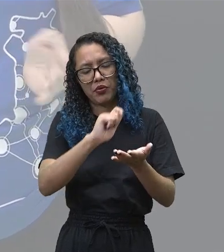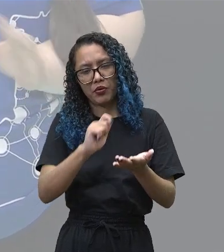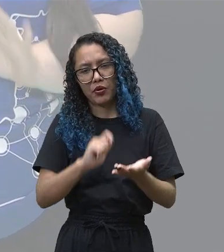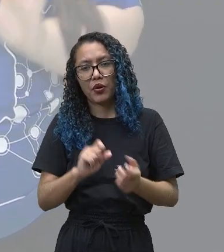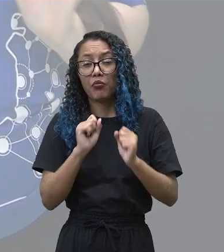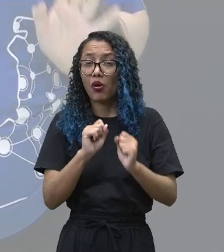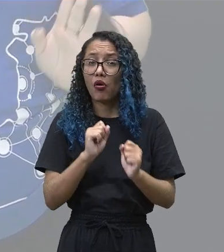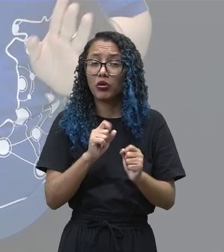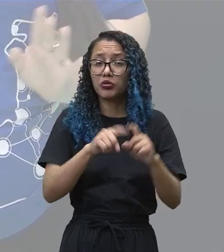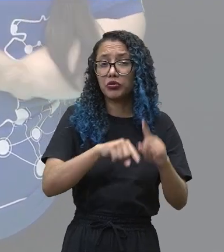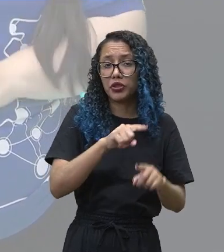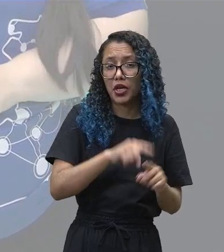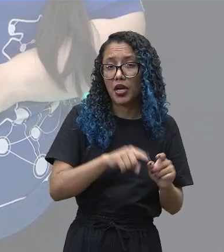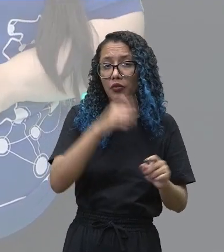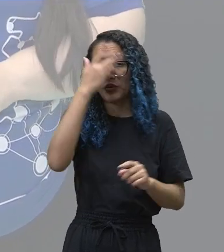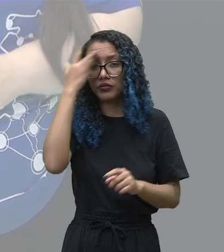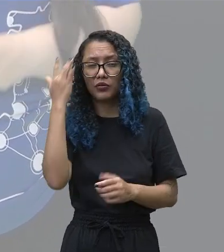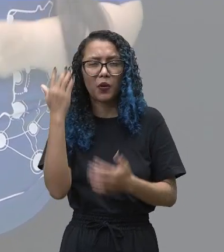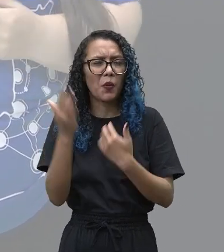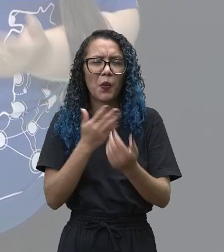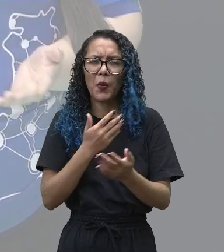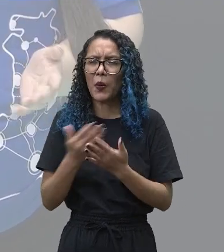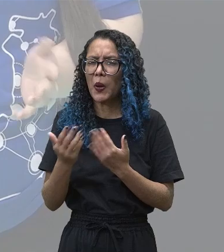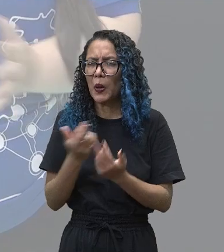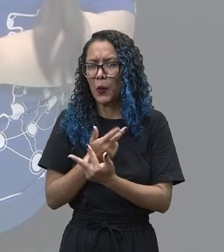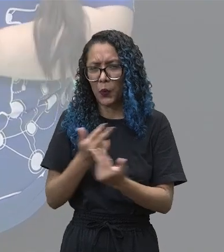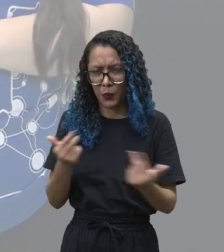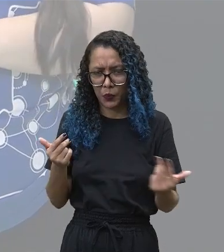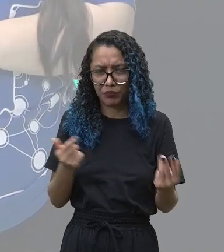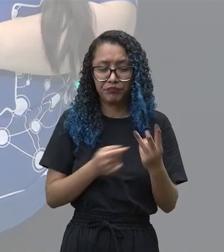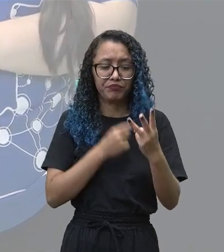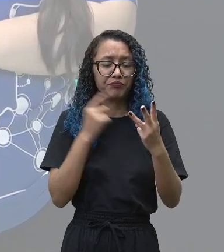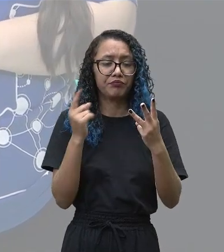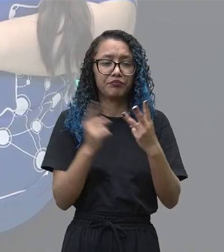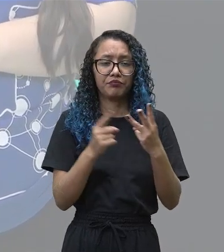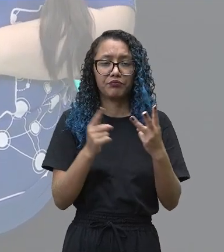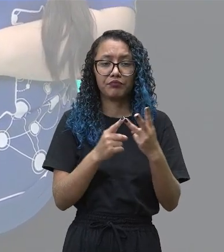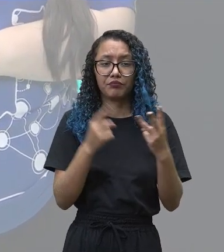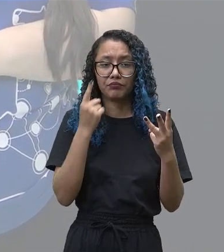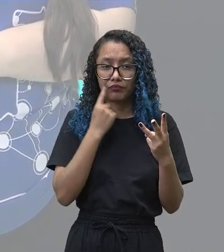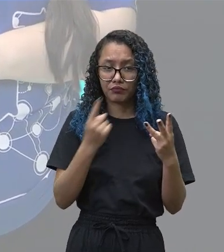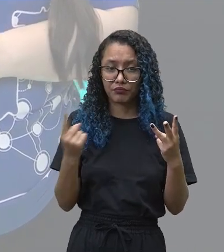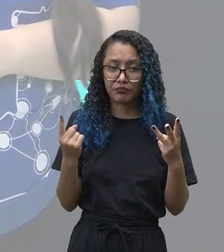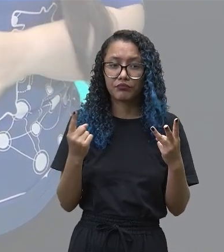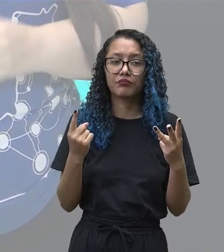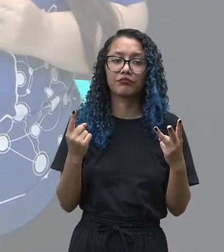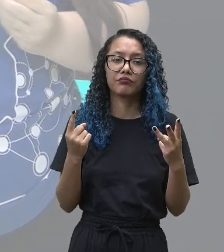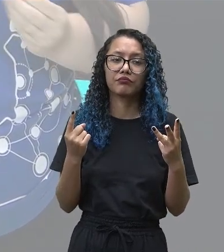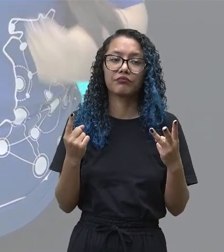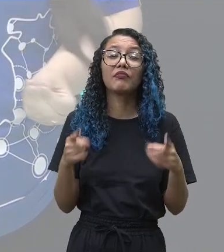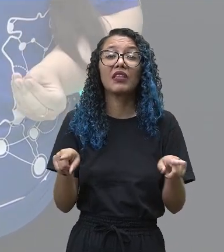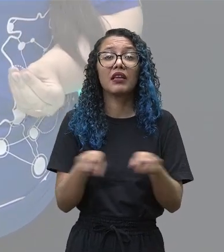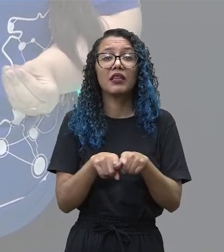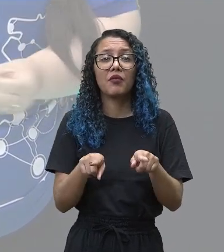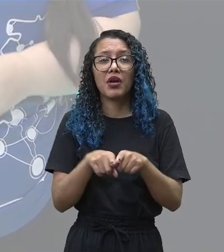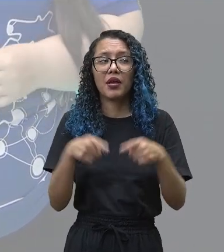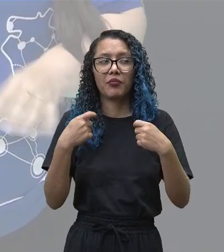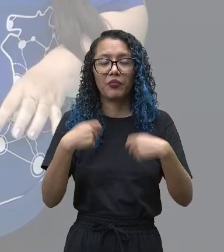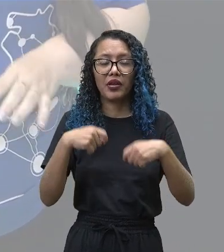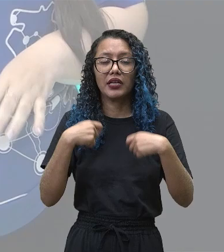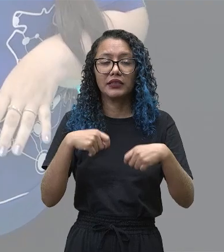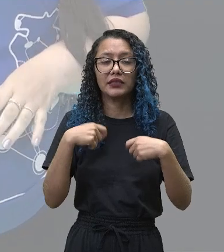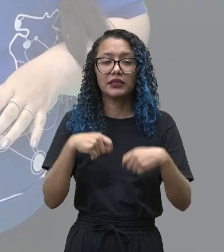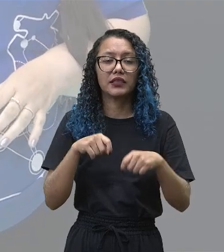uma pessoa ou qualquer coisa. E os exemplos que completem a ideia general. Então, a gente precisa